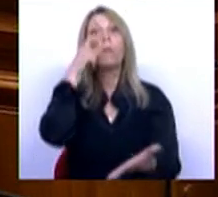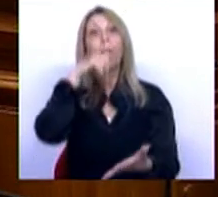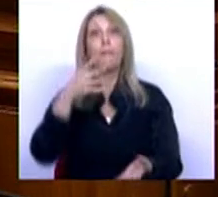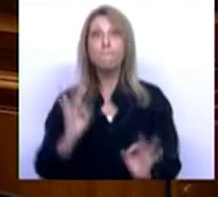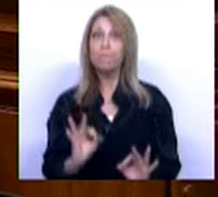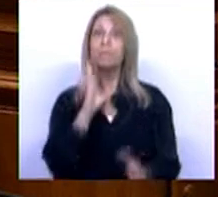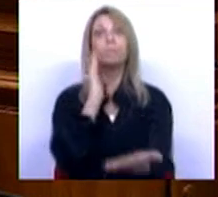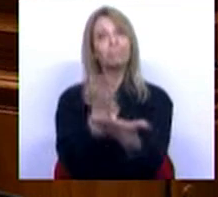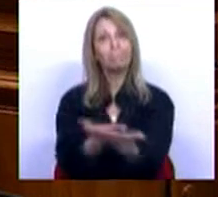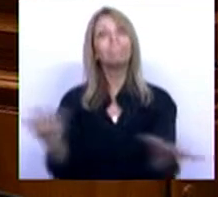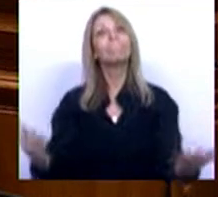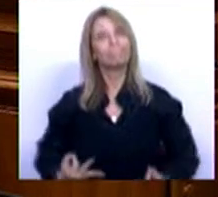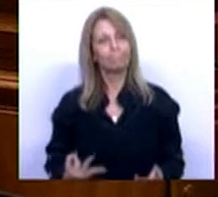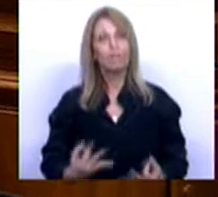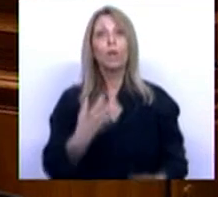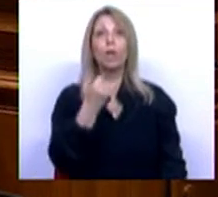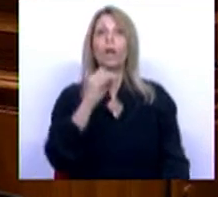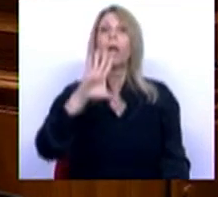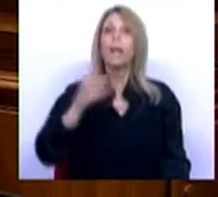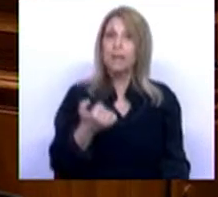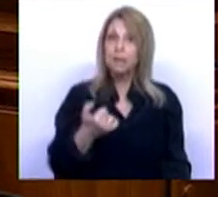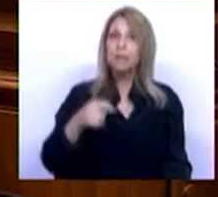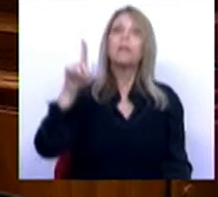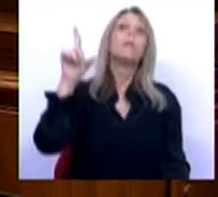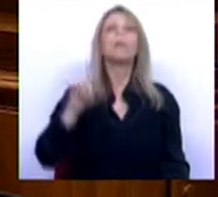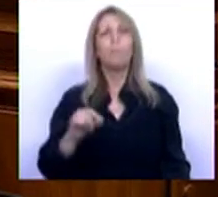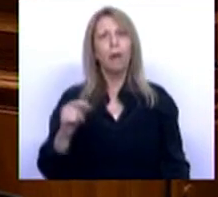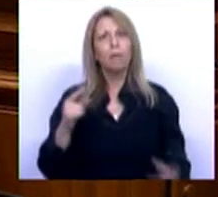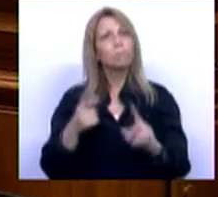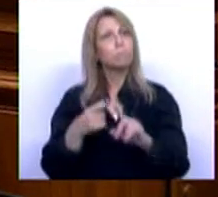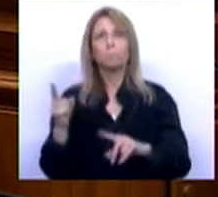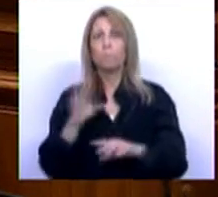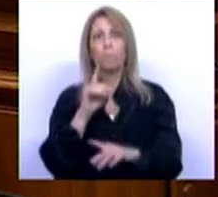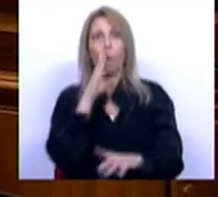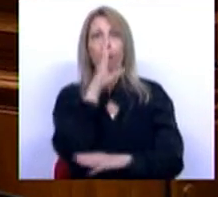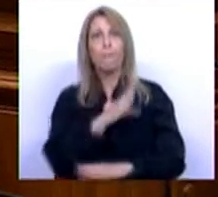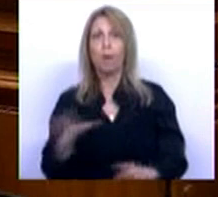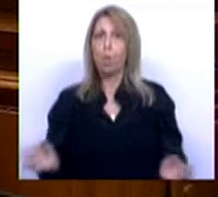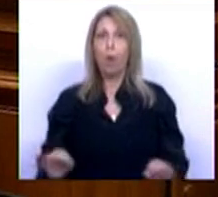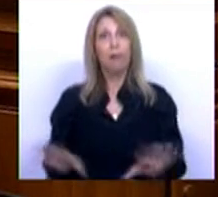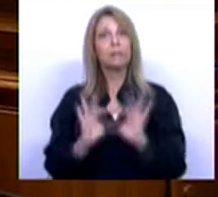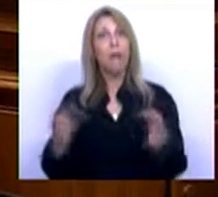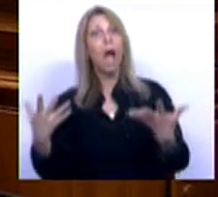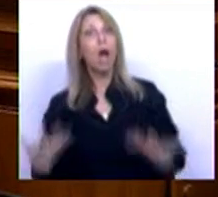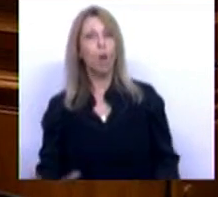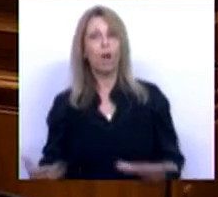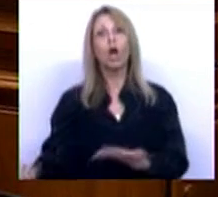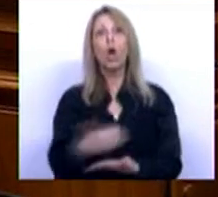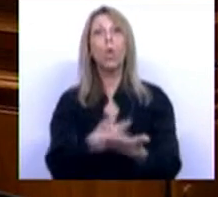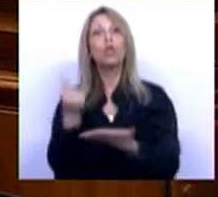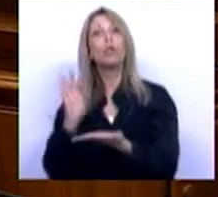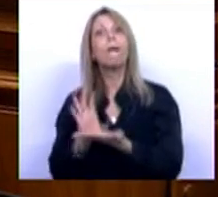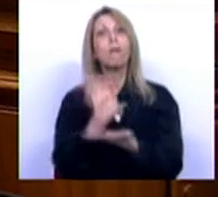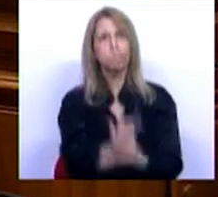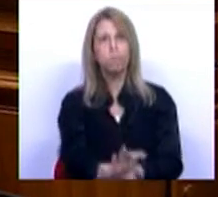necessita. Em 2015, também não mobilizou, como agora, recursos financeiros avultados para apoiar